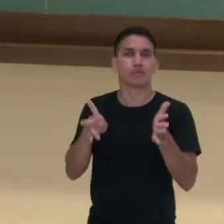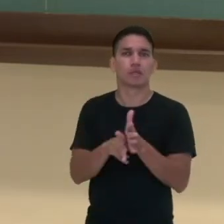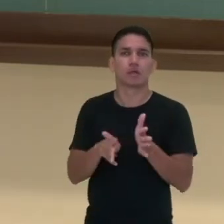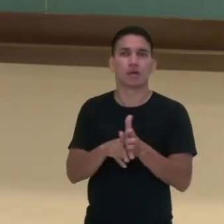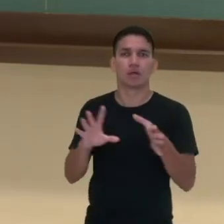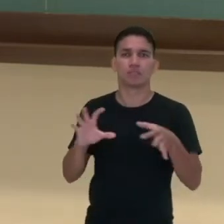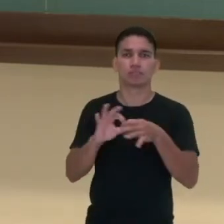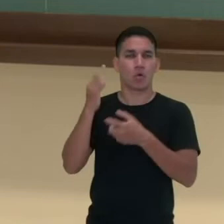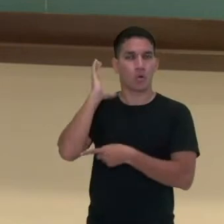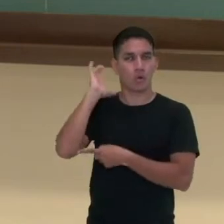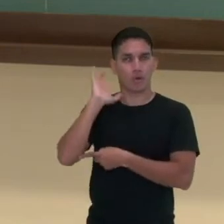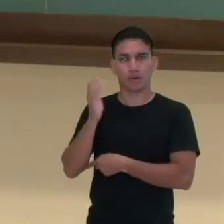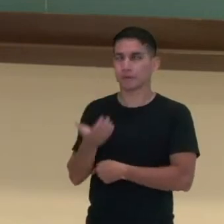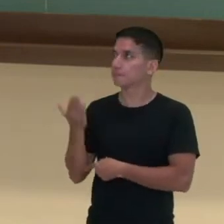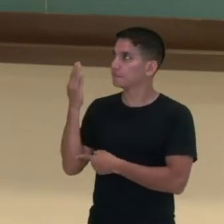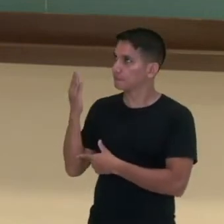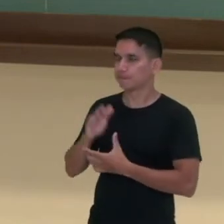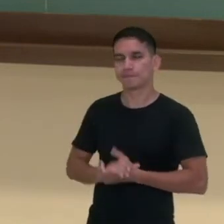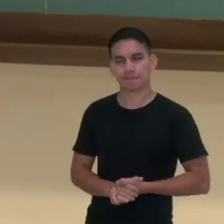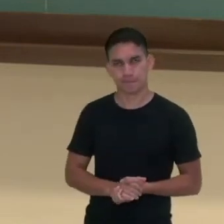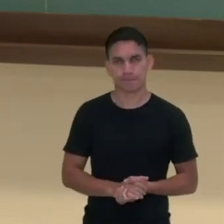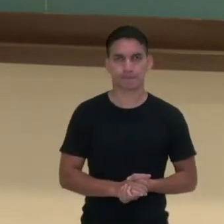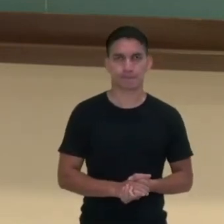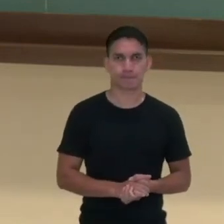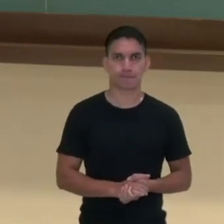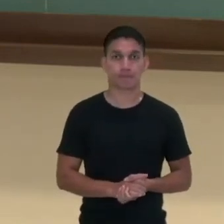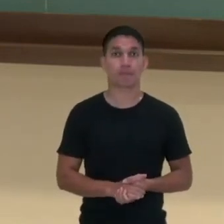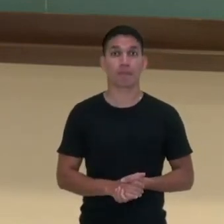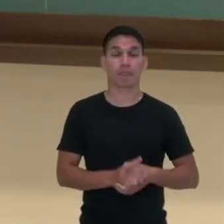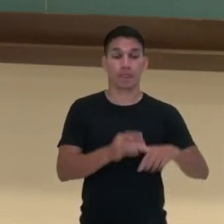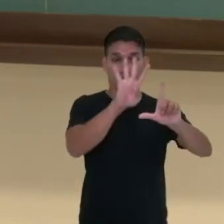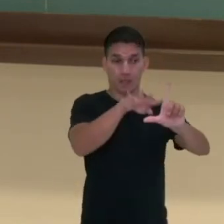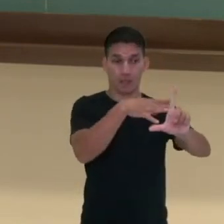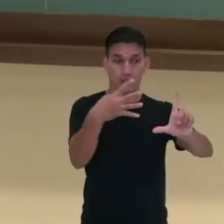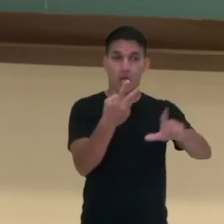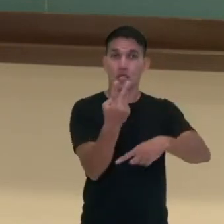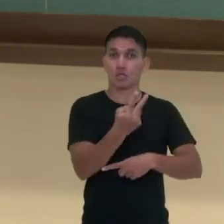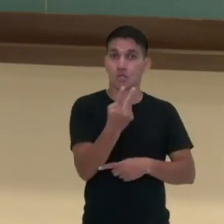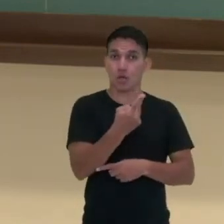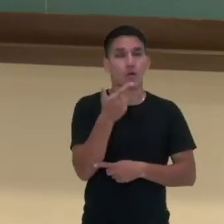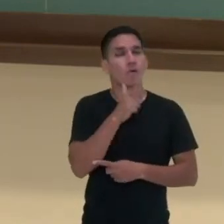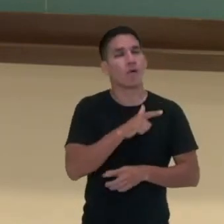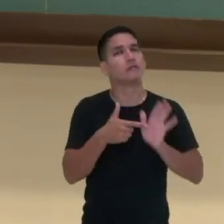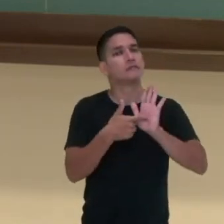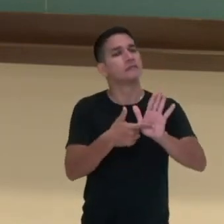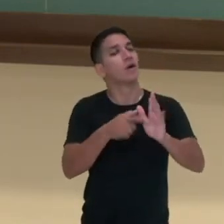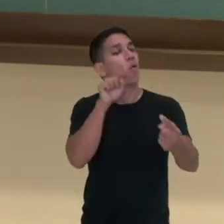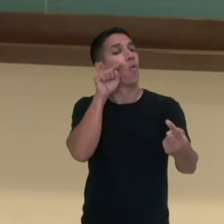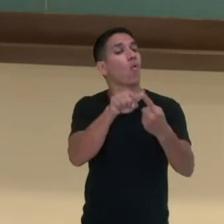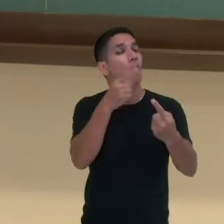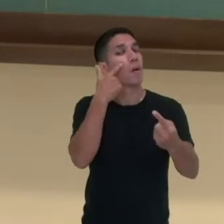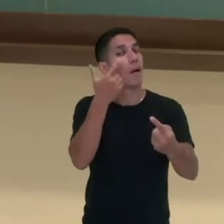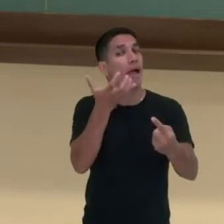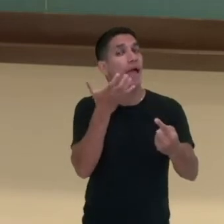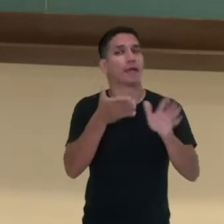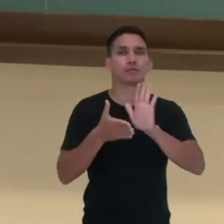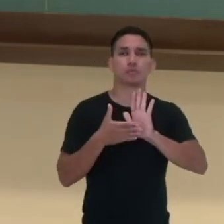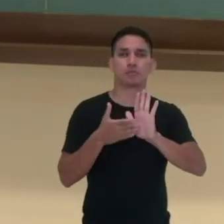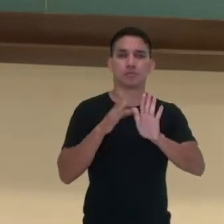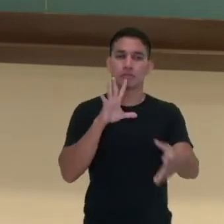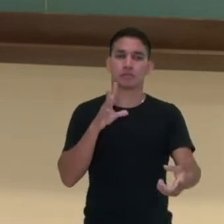dos rádios P, Q e R, ok? A tabela 2 mostra o que eu pretendo, a quantidade que eu